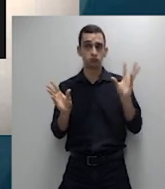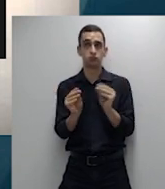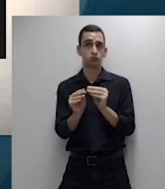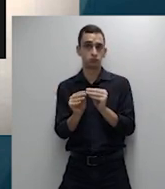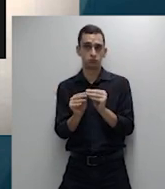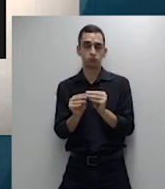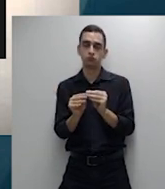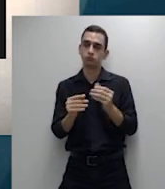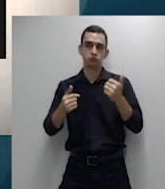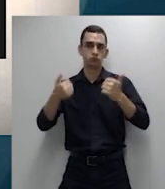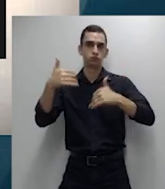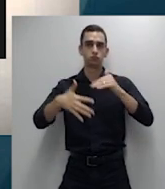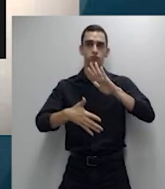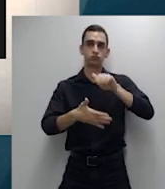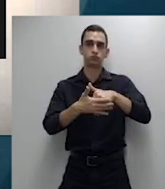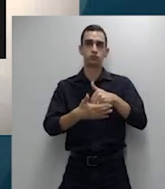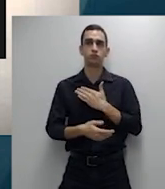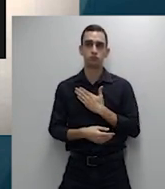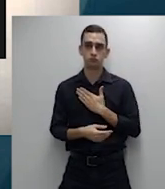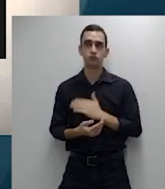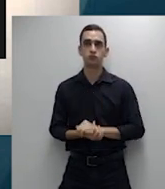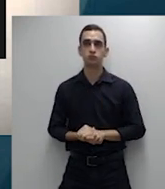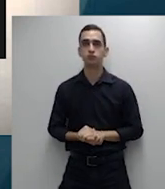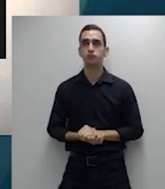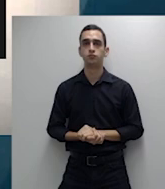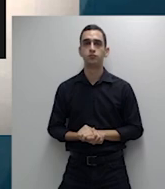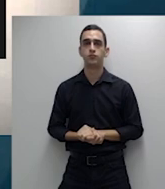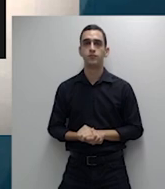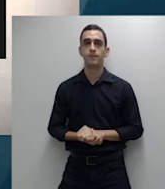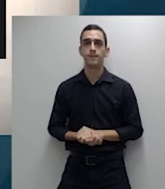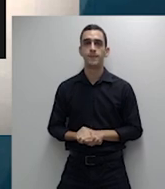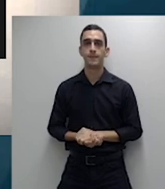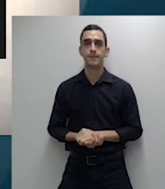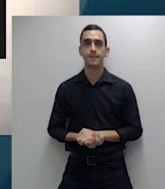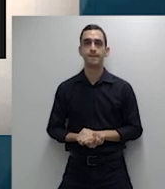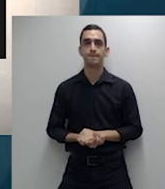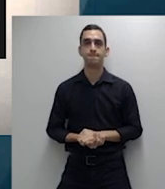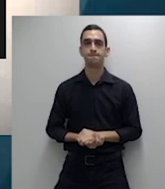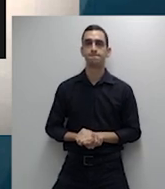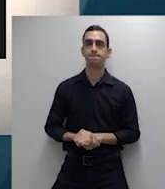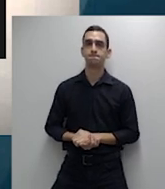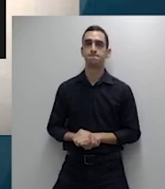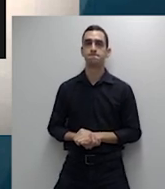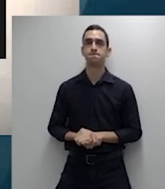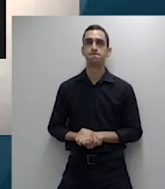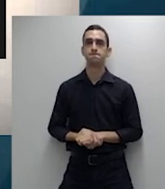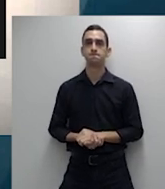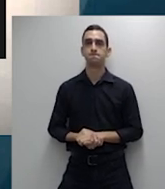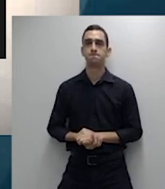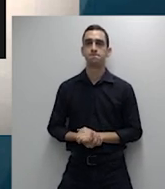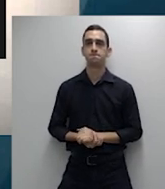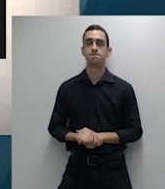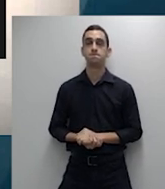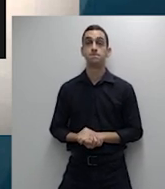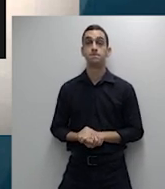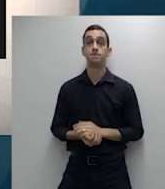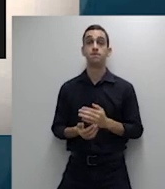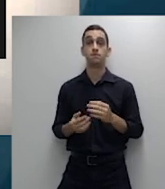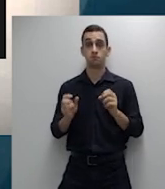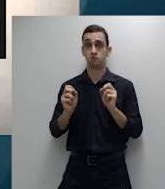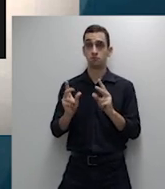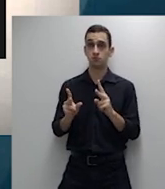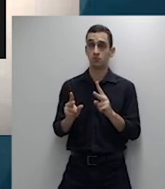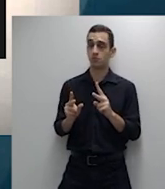do resumo do voto seu presidente o barulho então é Doutor Cláudio a